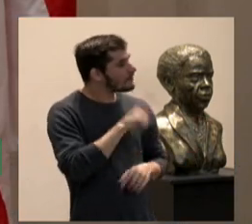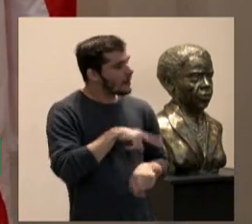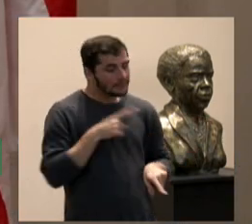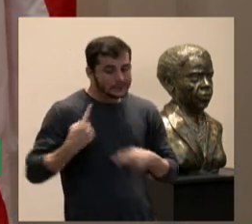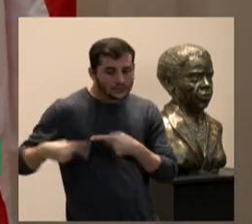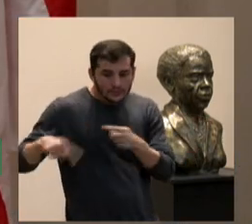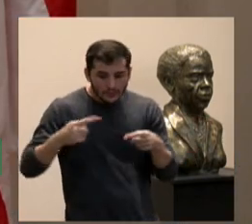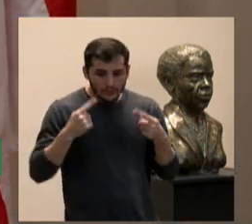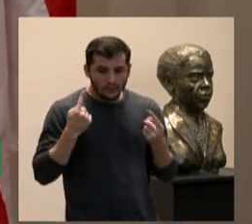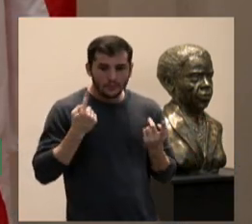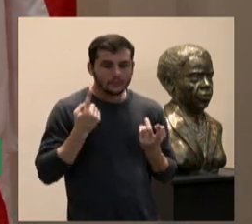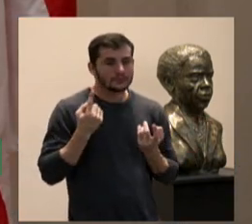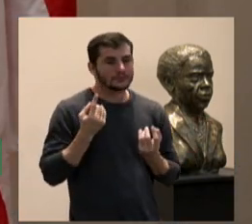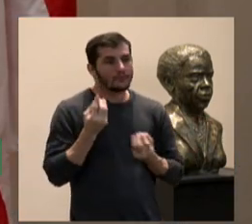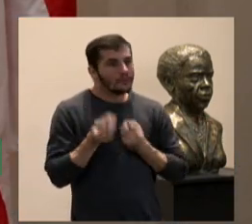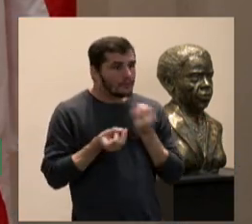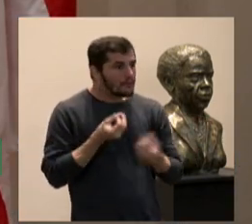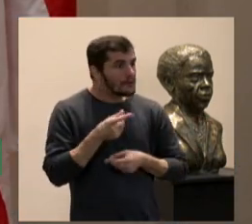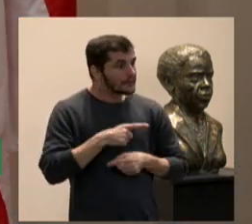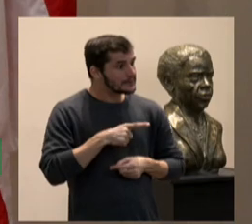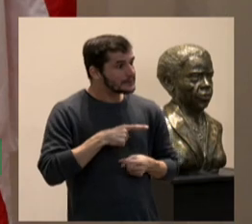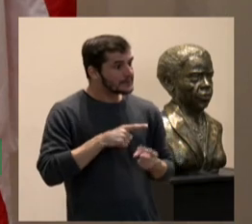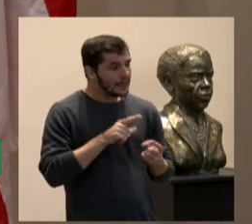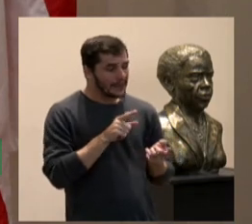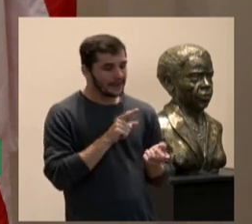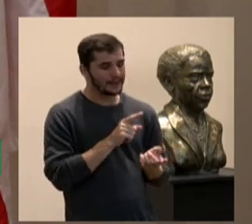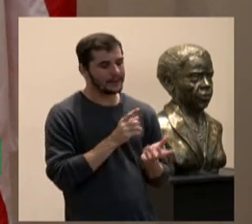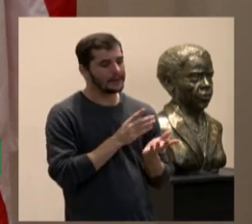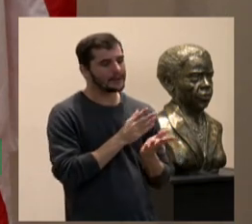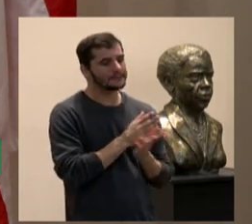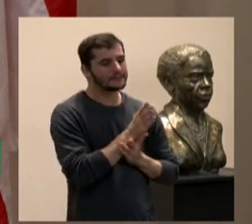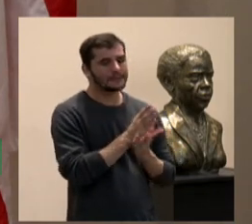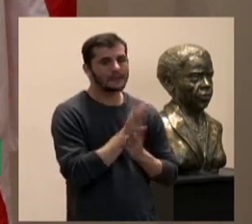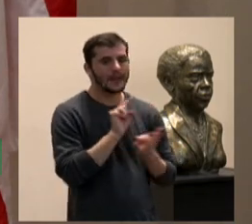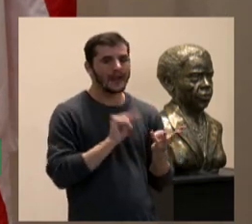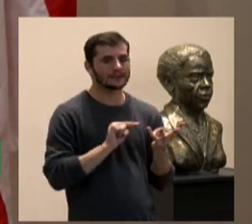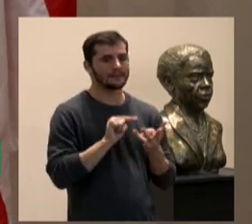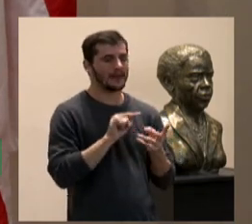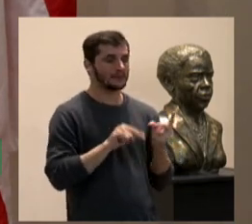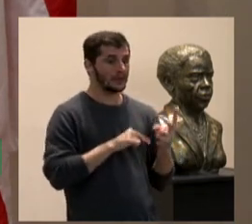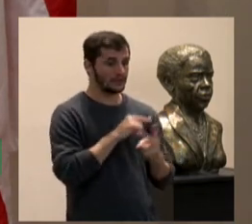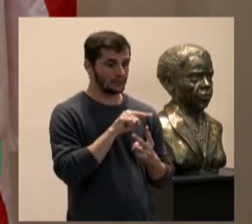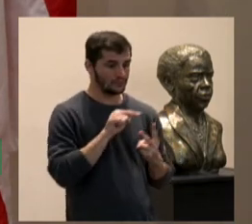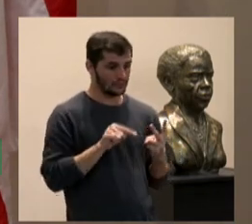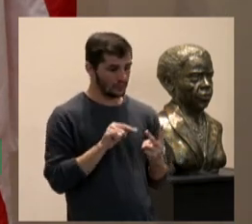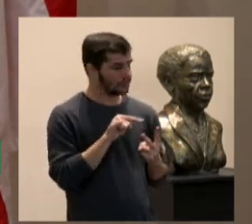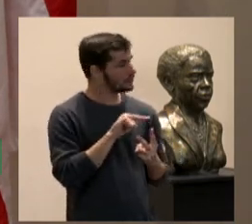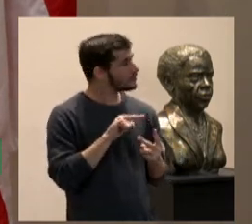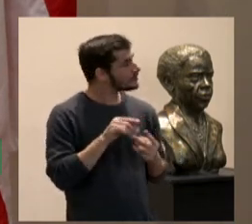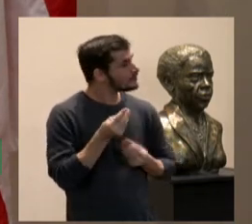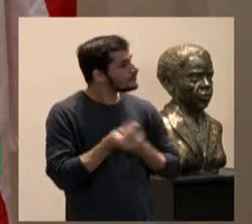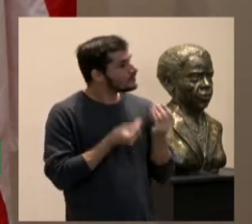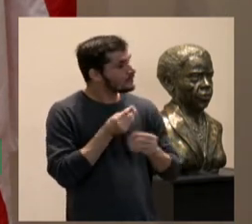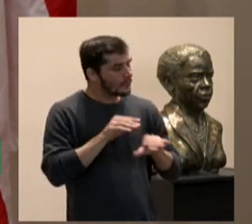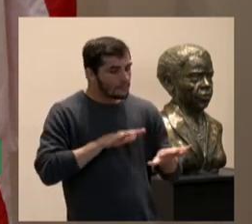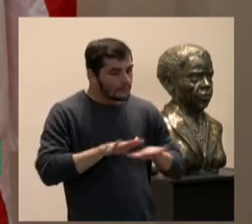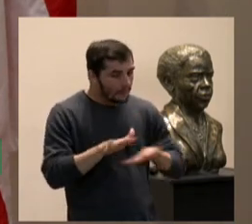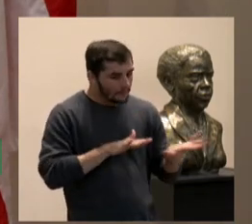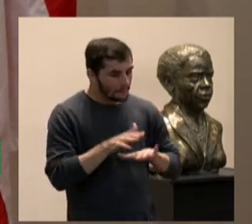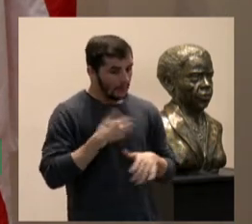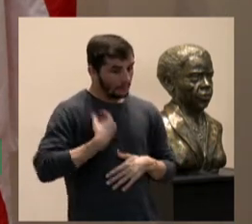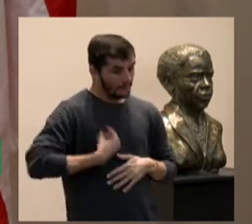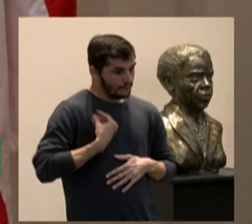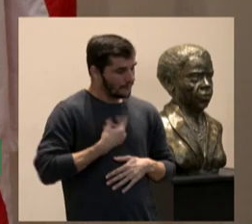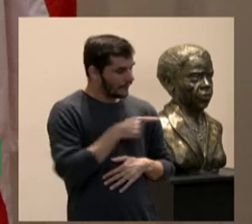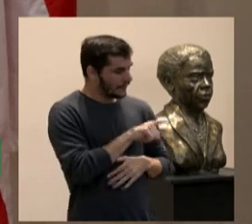com vocês dois aspectos, eu diria. Primeiro, todo o movimento que a gente consolidou na